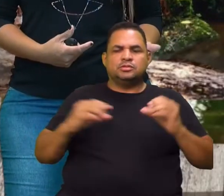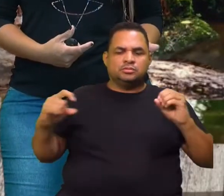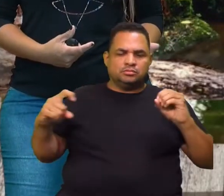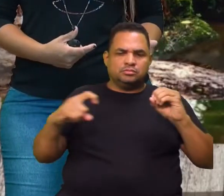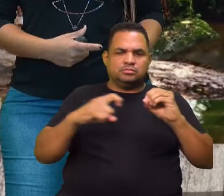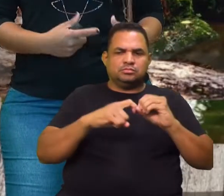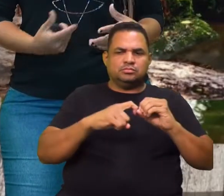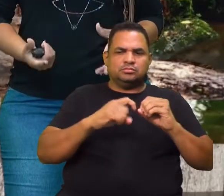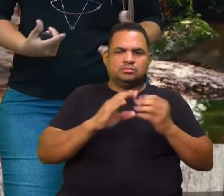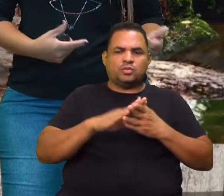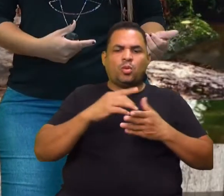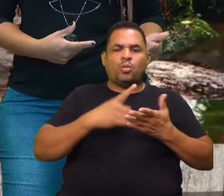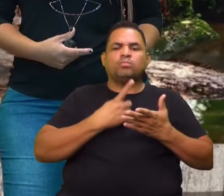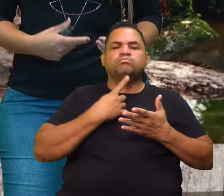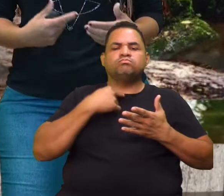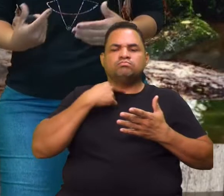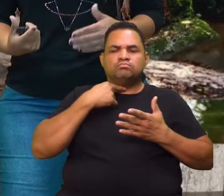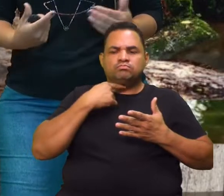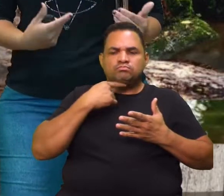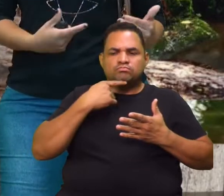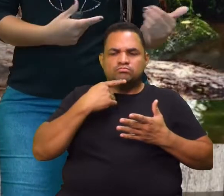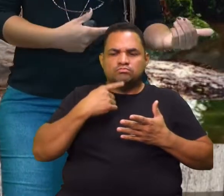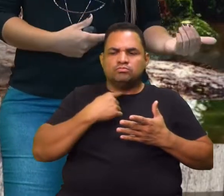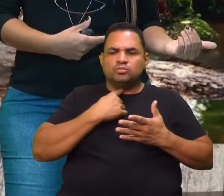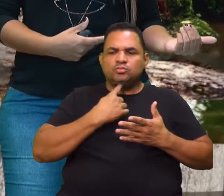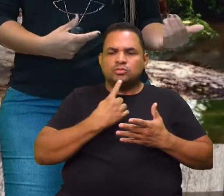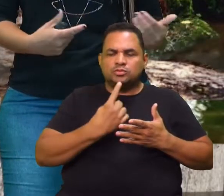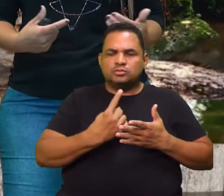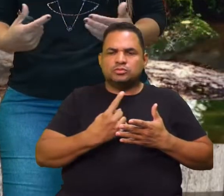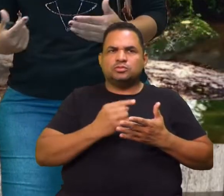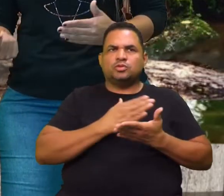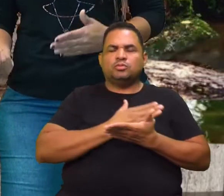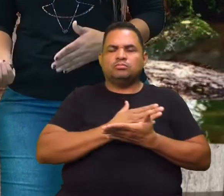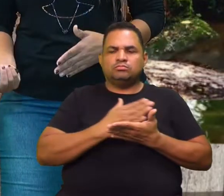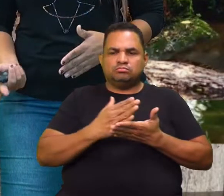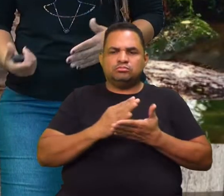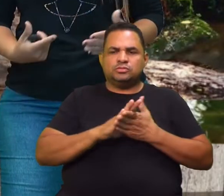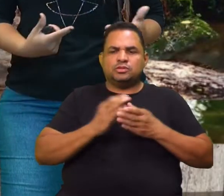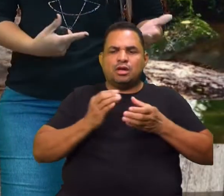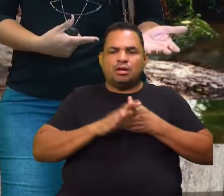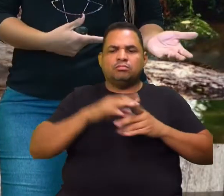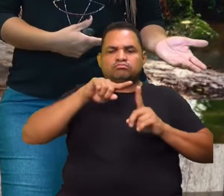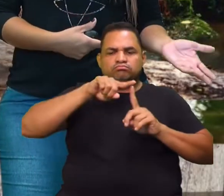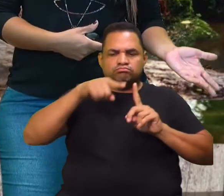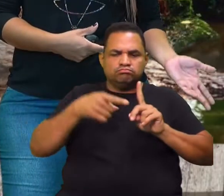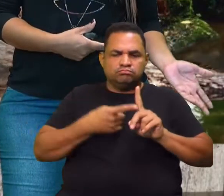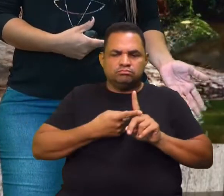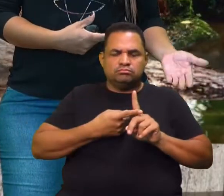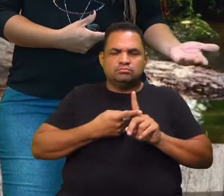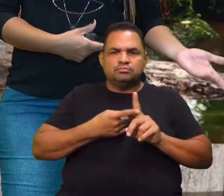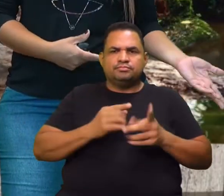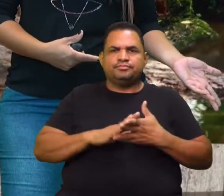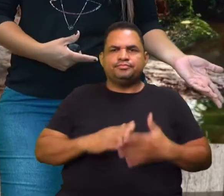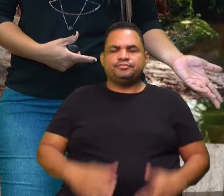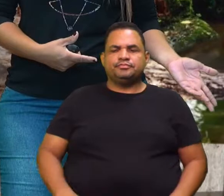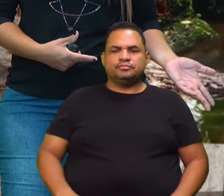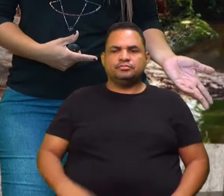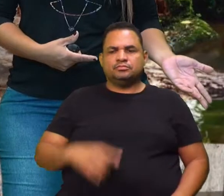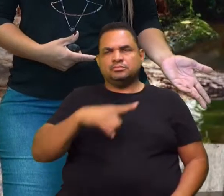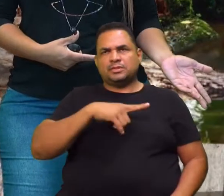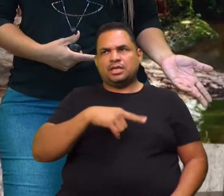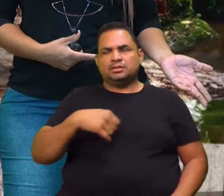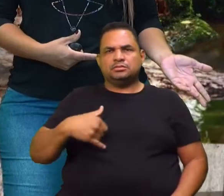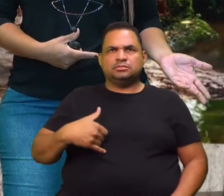tá? Menstruou, já pode engravidar. Porém, contudo, todavia, dependendo da faixa etária, que tem meninas que menstruam com 13 anos, 12